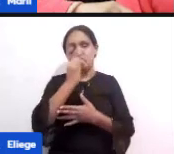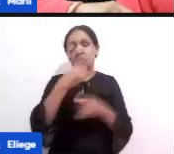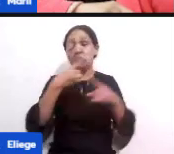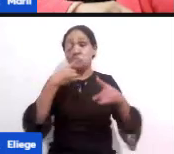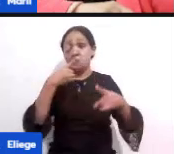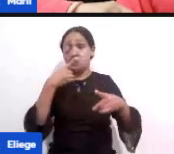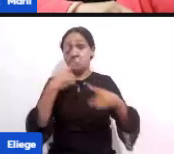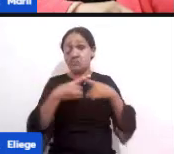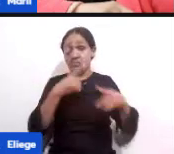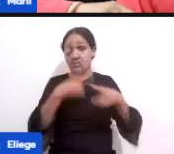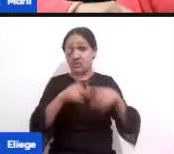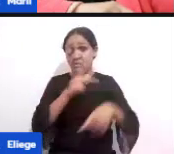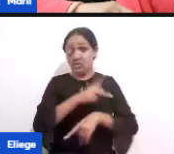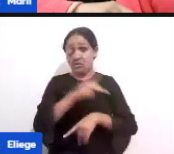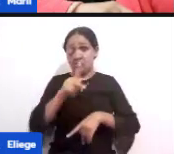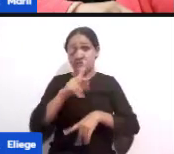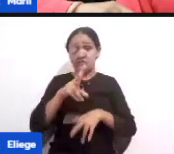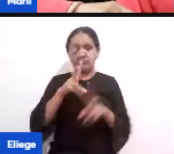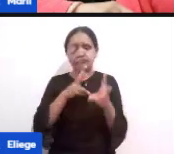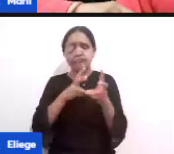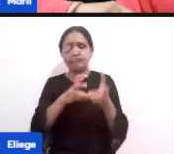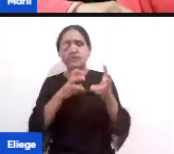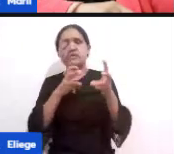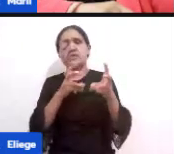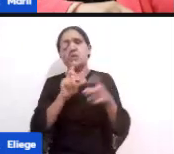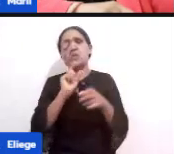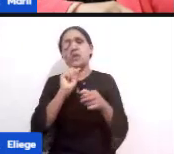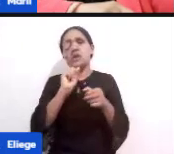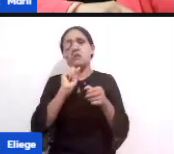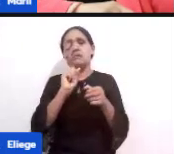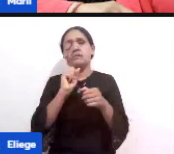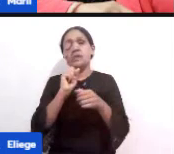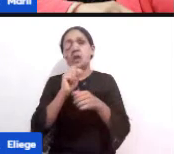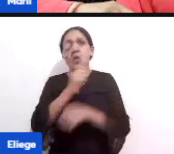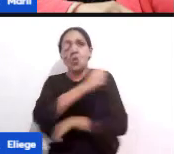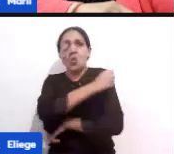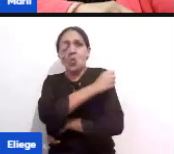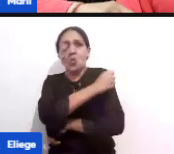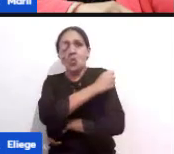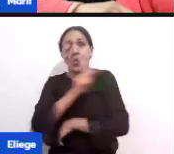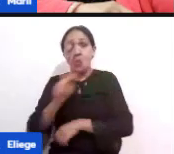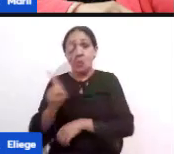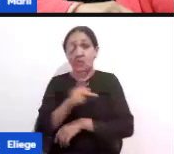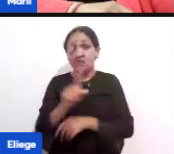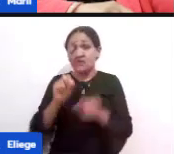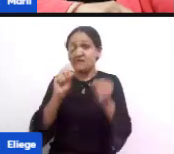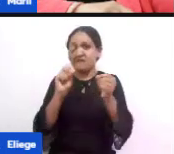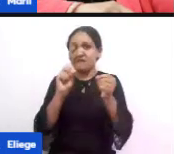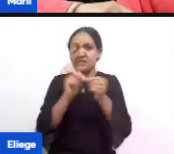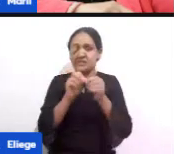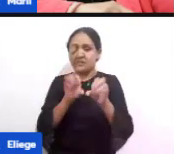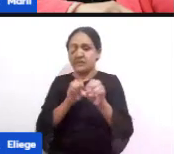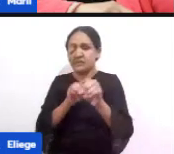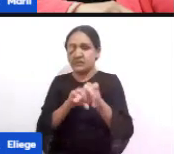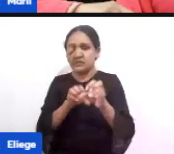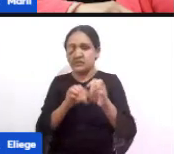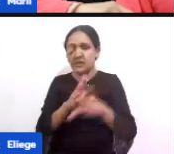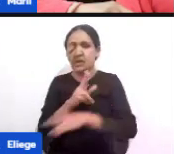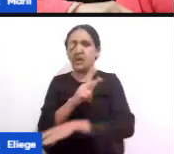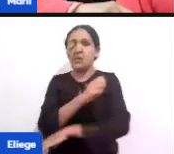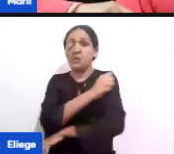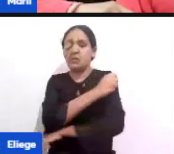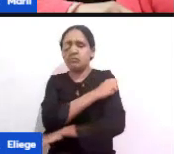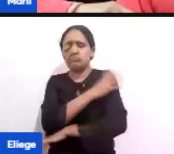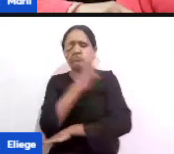professor vai perceber o que ele pode ensinar para a sua turma, ele vai observar